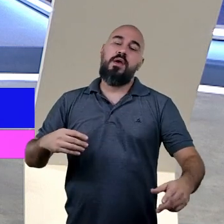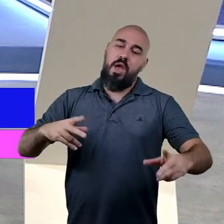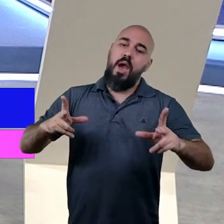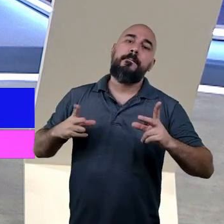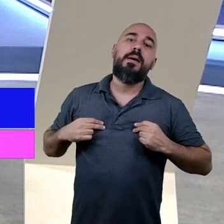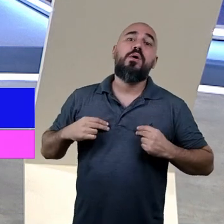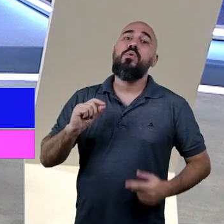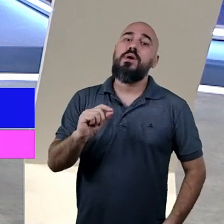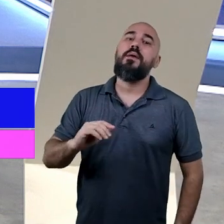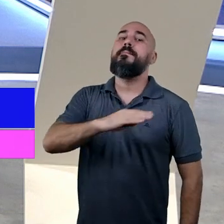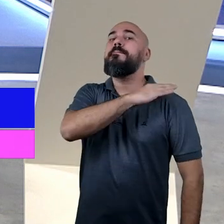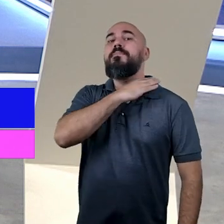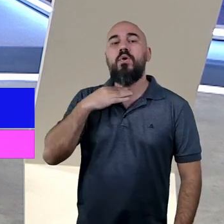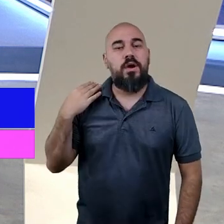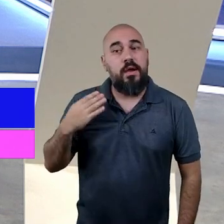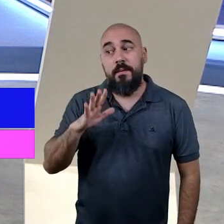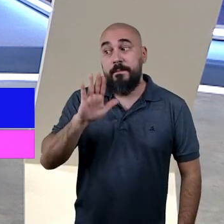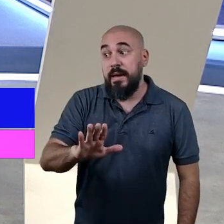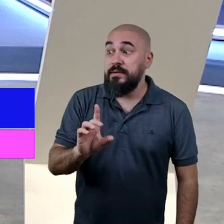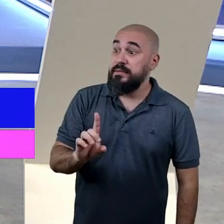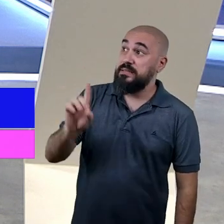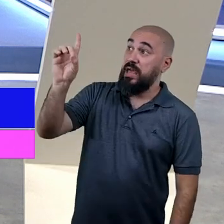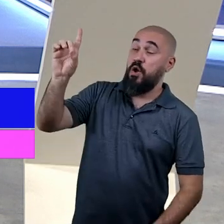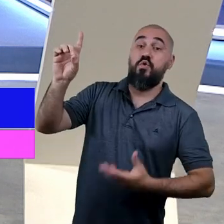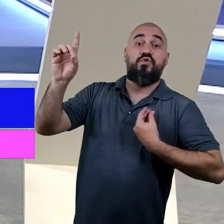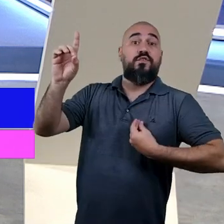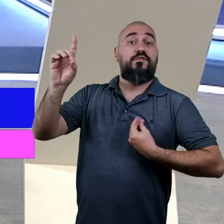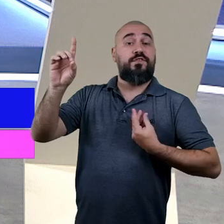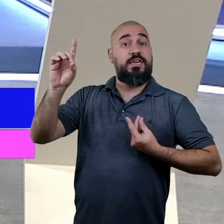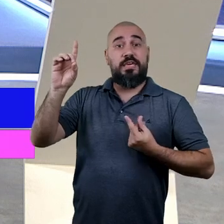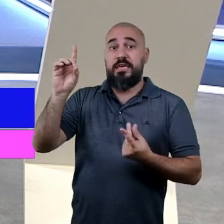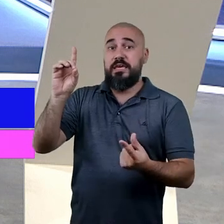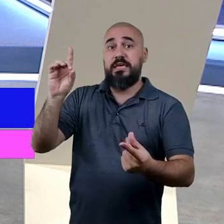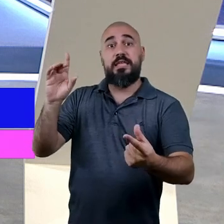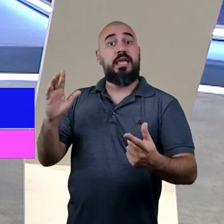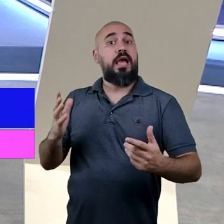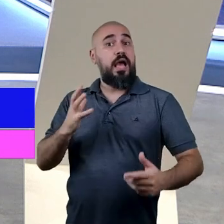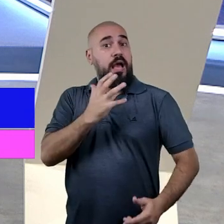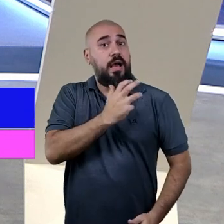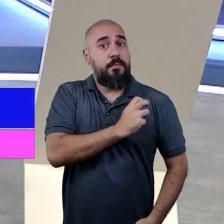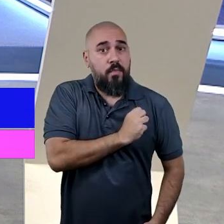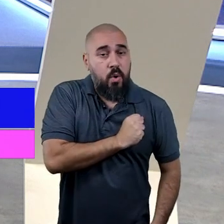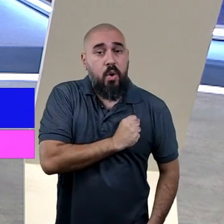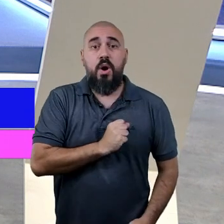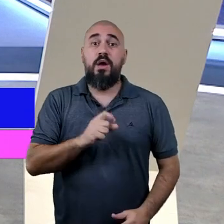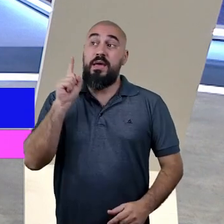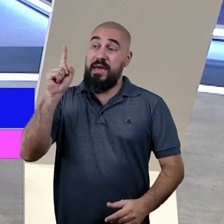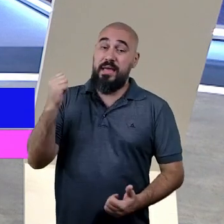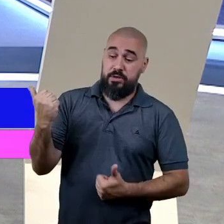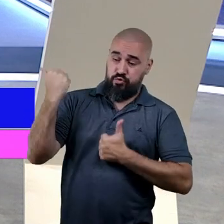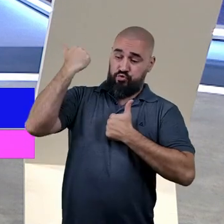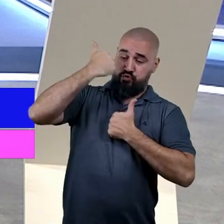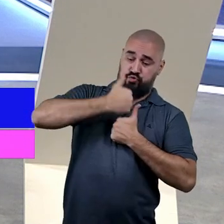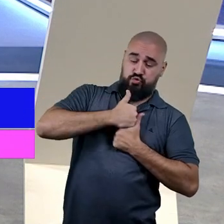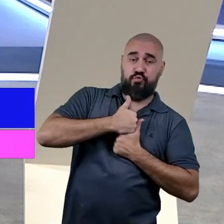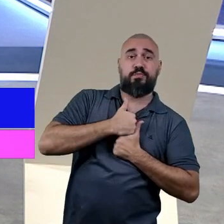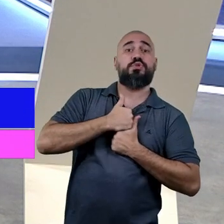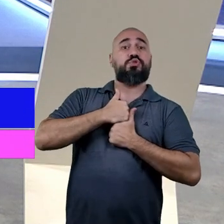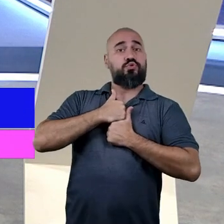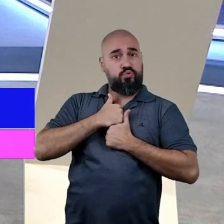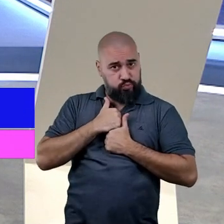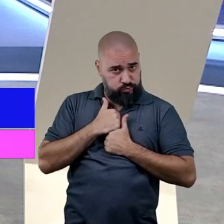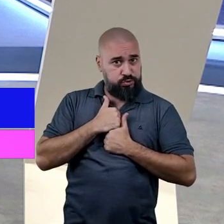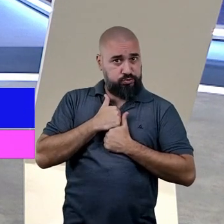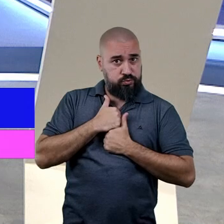mas Deus, em seu infinito amor, morreu em meu lugar, para que eu não morra a consequência do meu